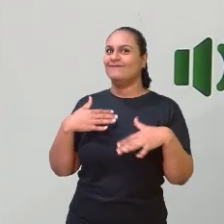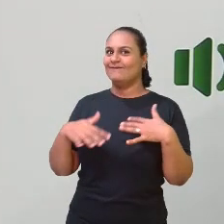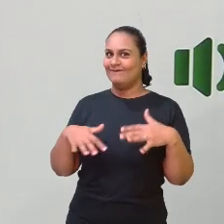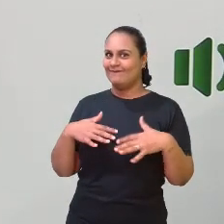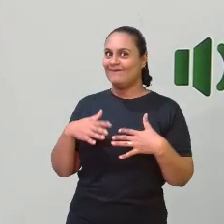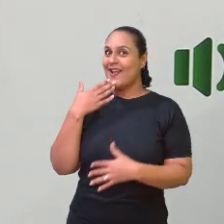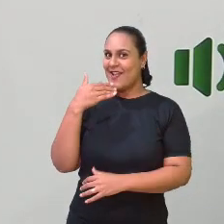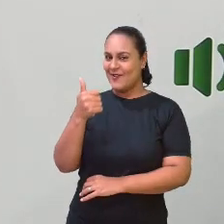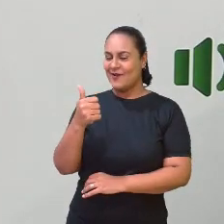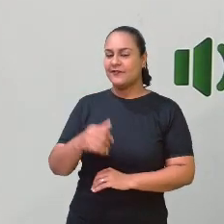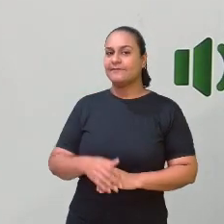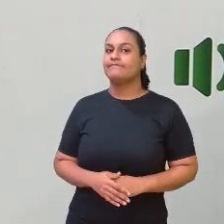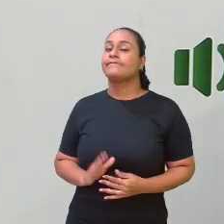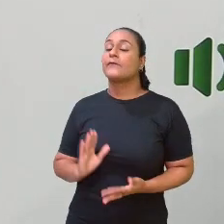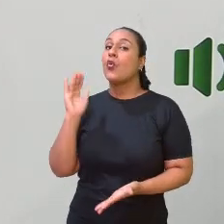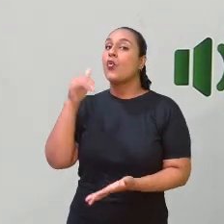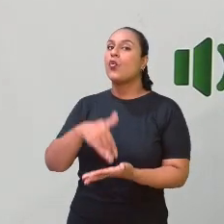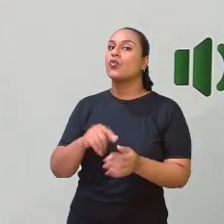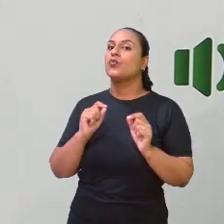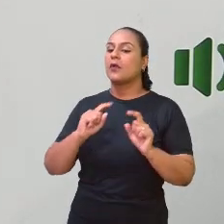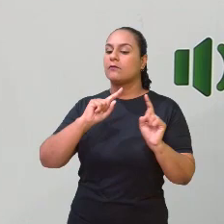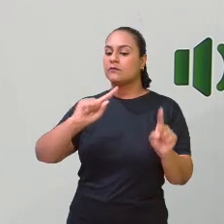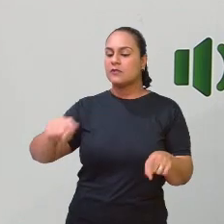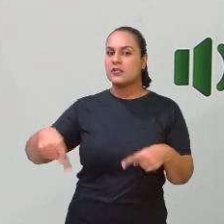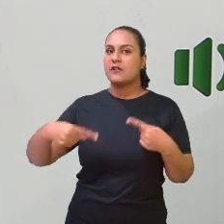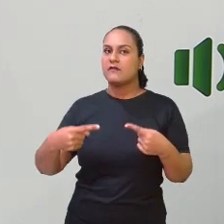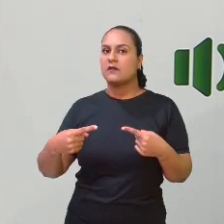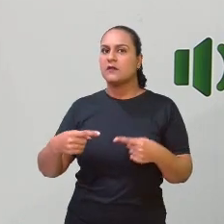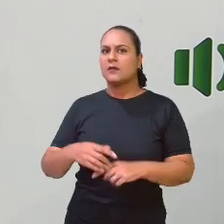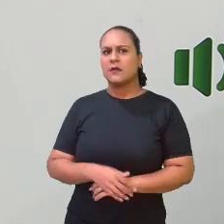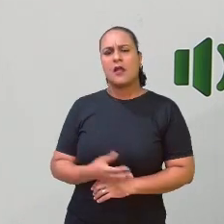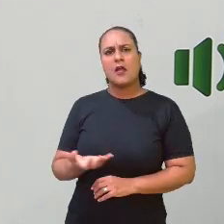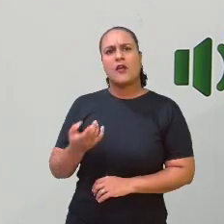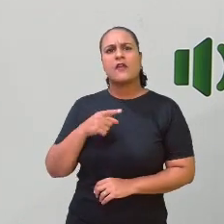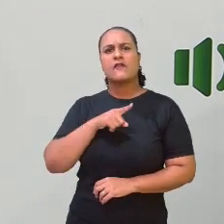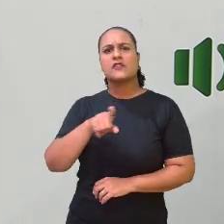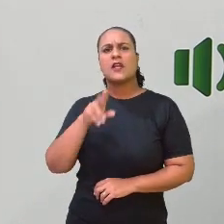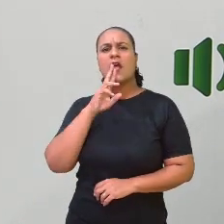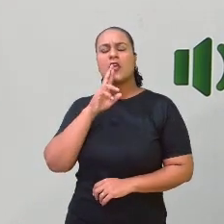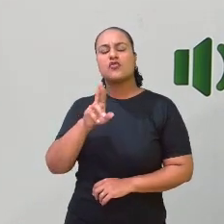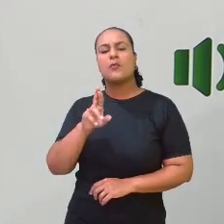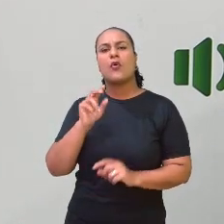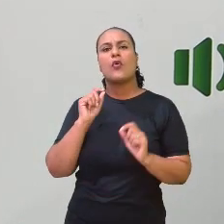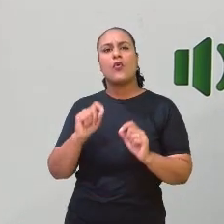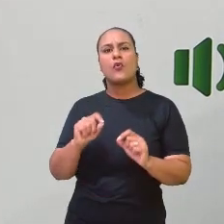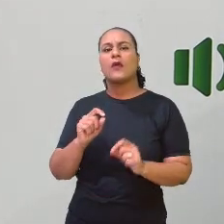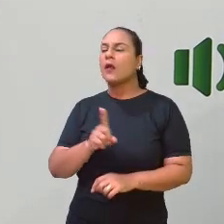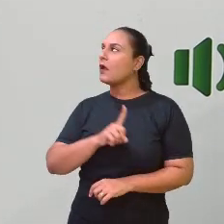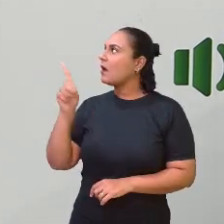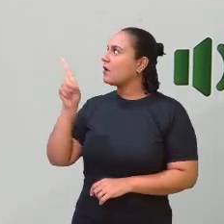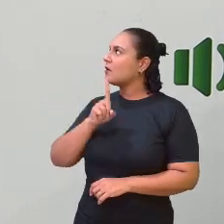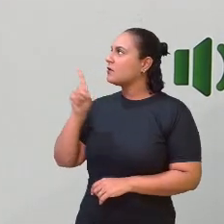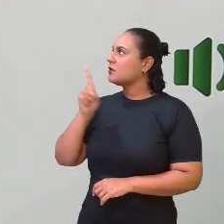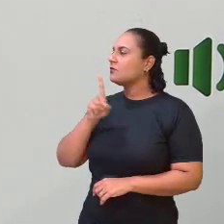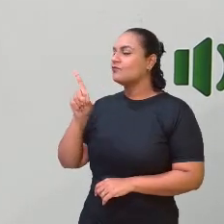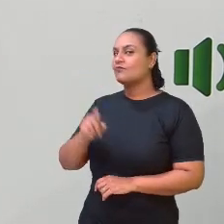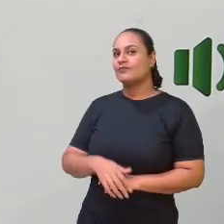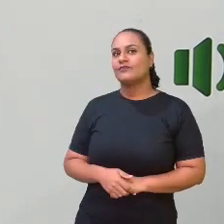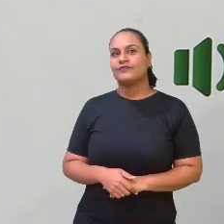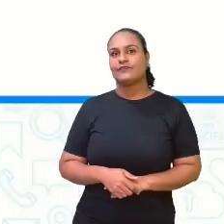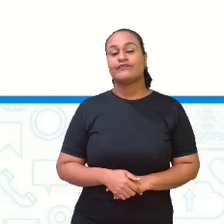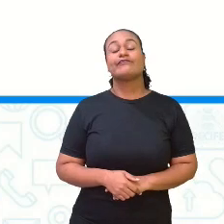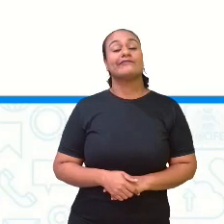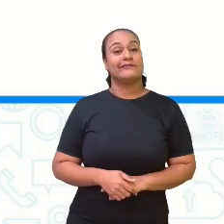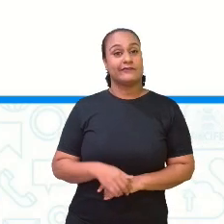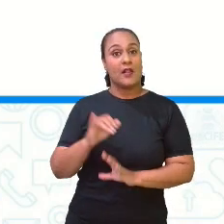E por último, claro, o nosso desafio. Eu quero que você responda para mim lá no aplicativo, lá